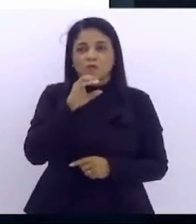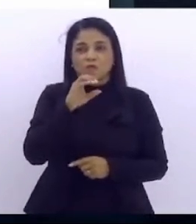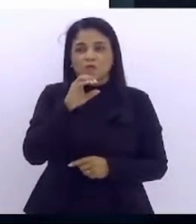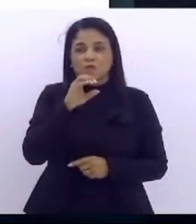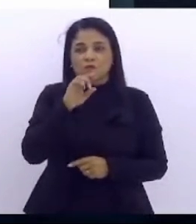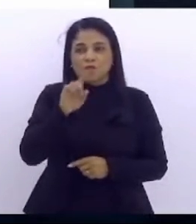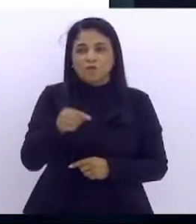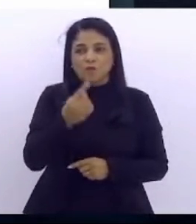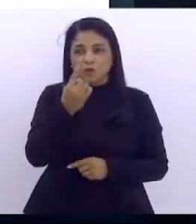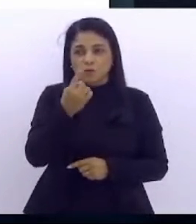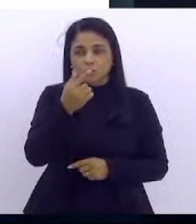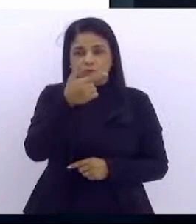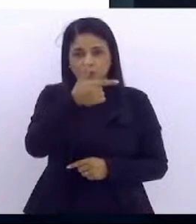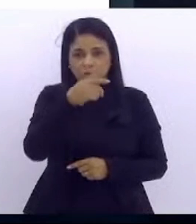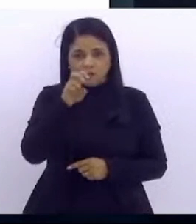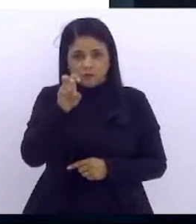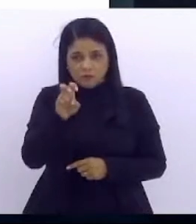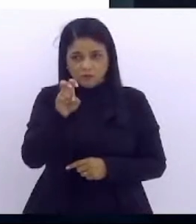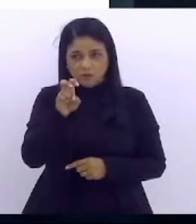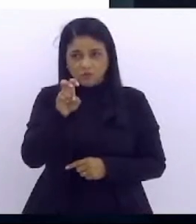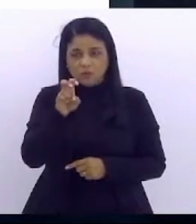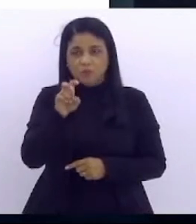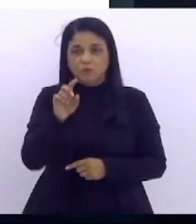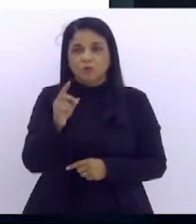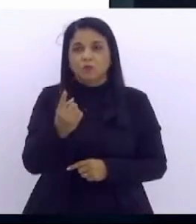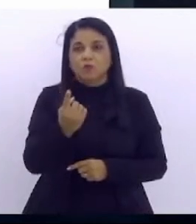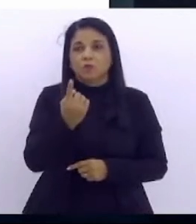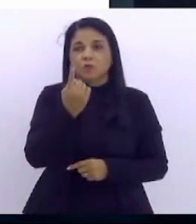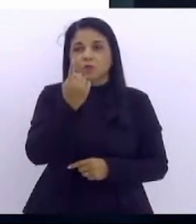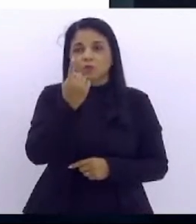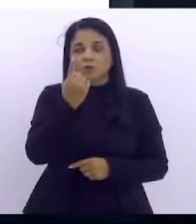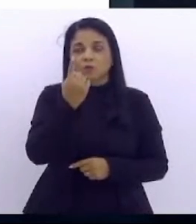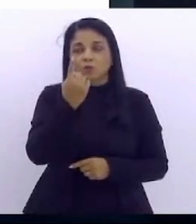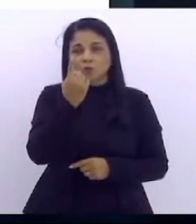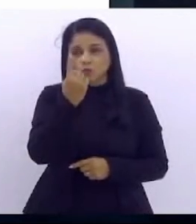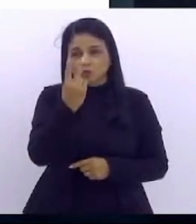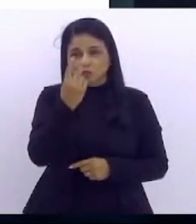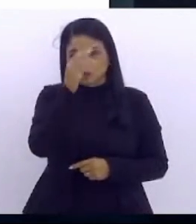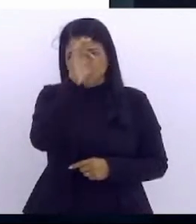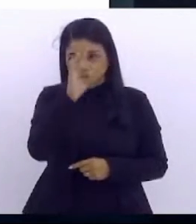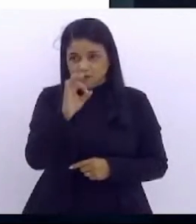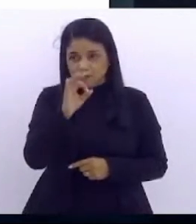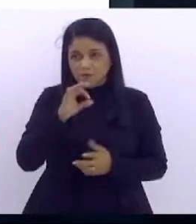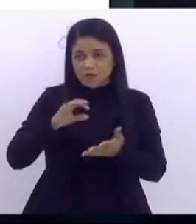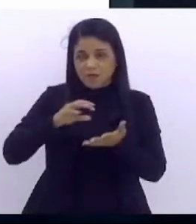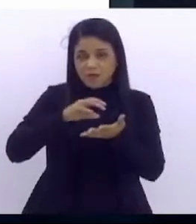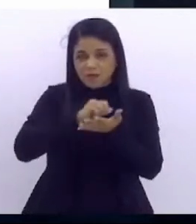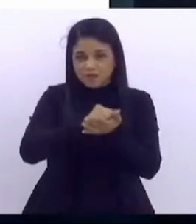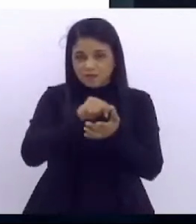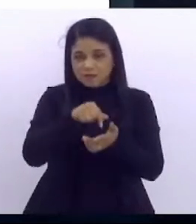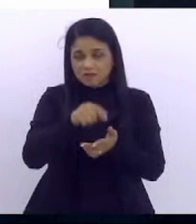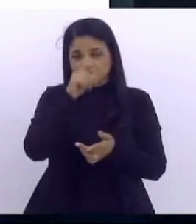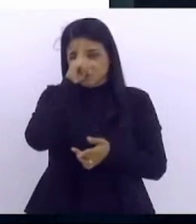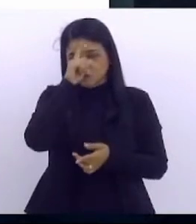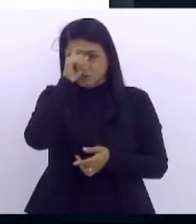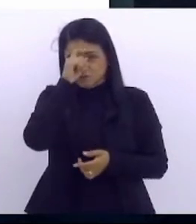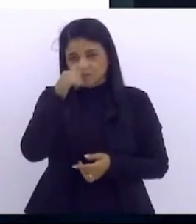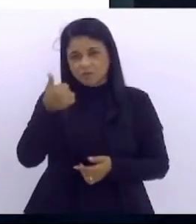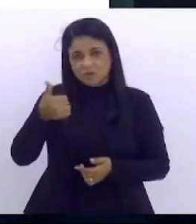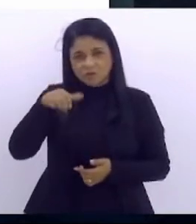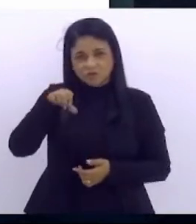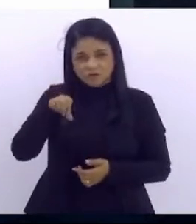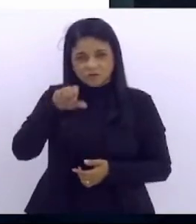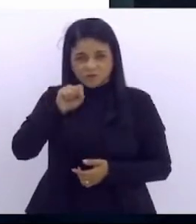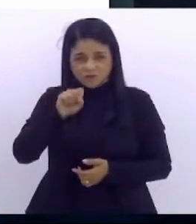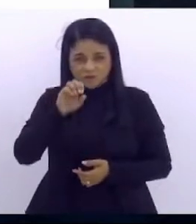adicionar 12,5% de subnotificação por erros de registros hospitalares, que é um estudo que eles fizeram na década de 80 e fizeram